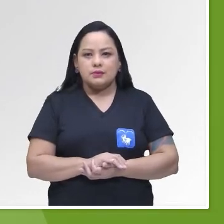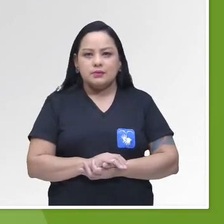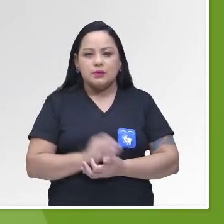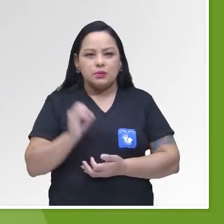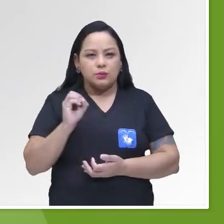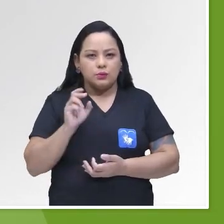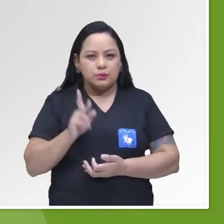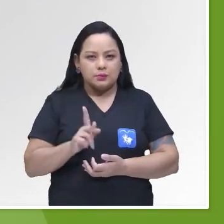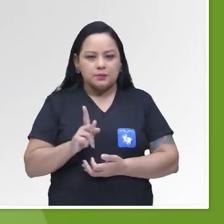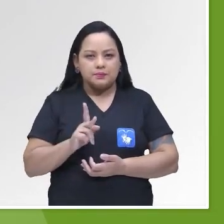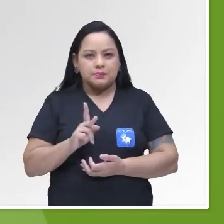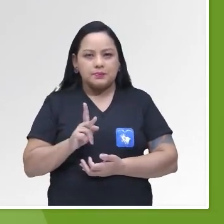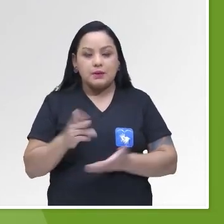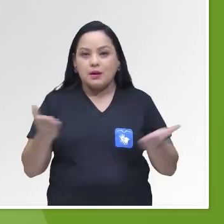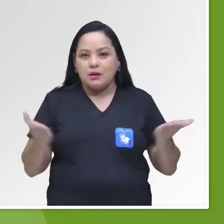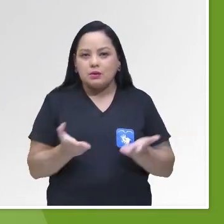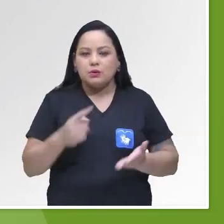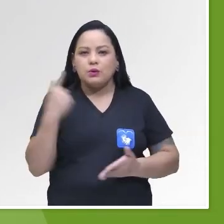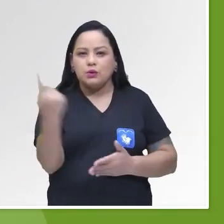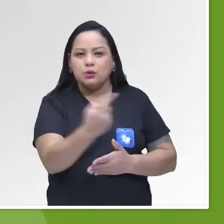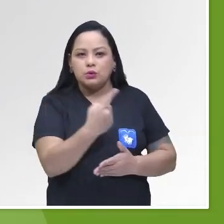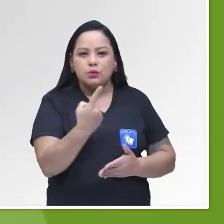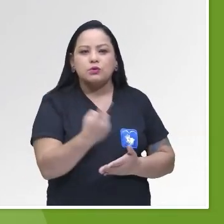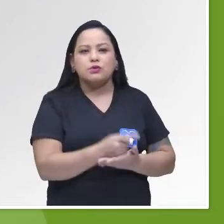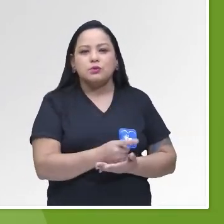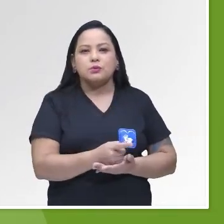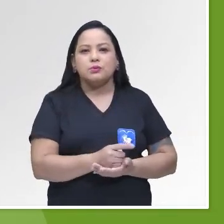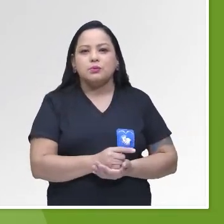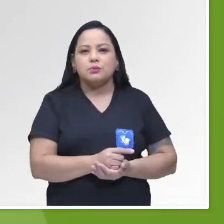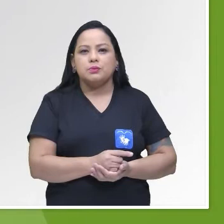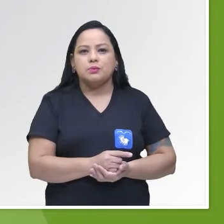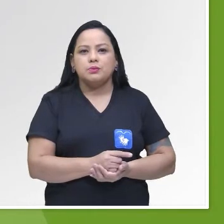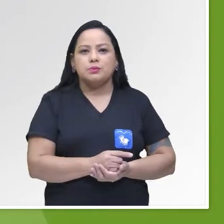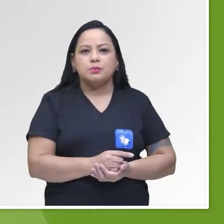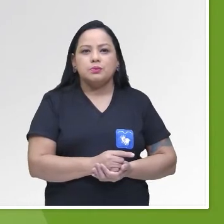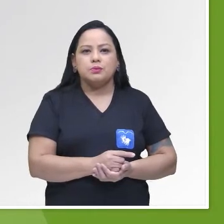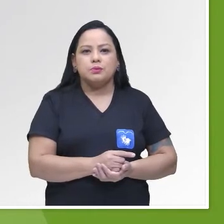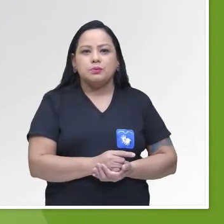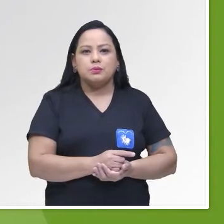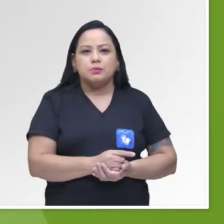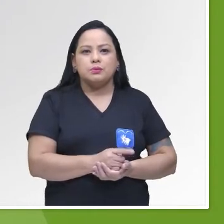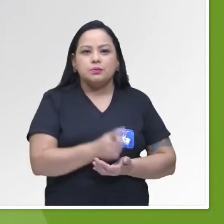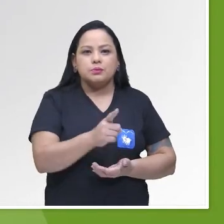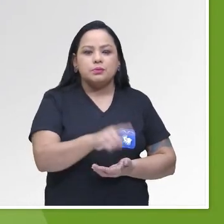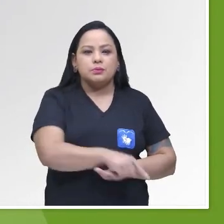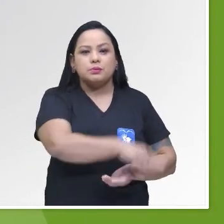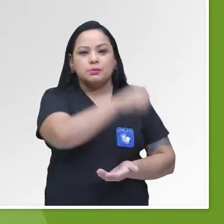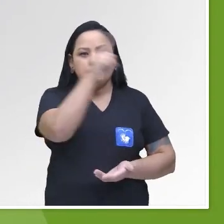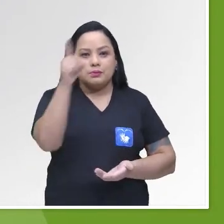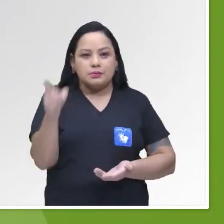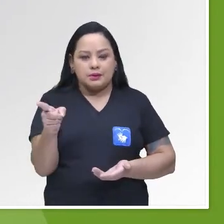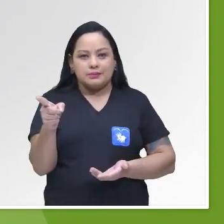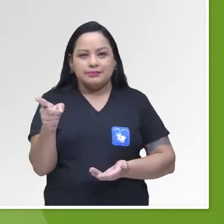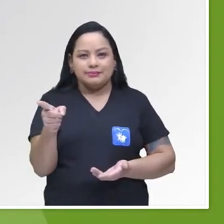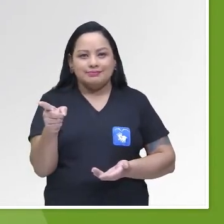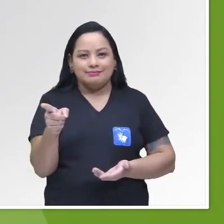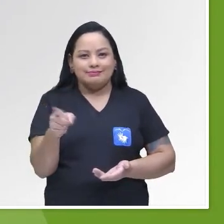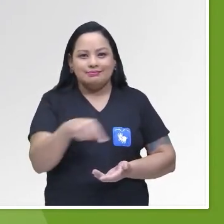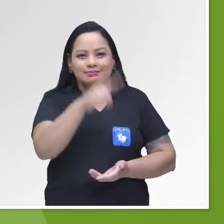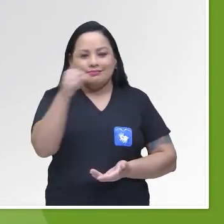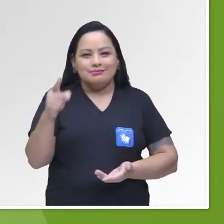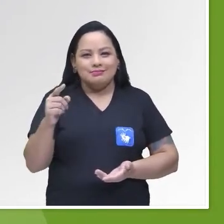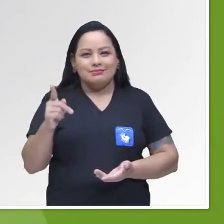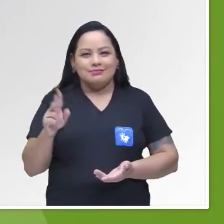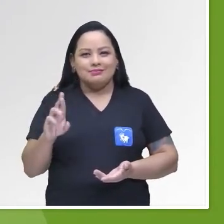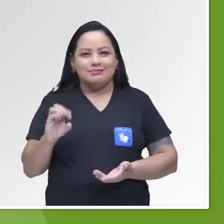Ok? Agora a gente vai para o lado dos produtos. Aqui são os produtos.